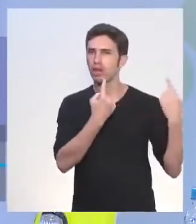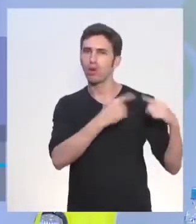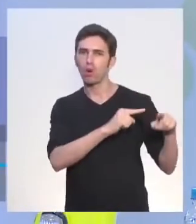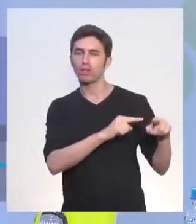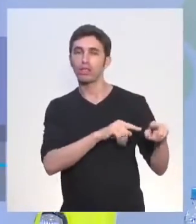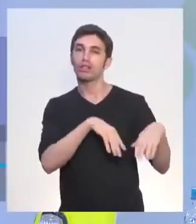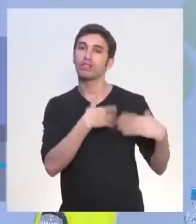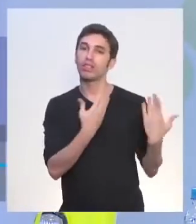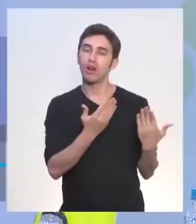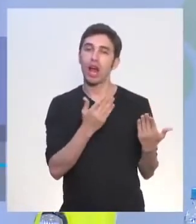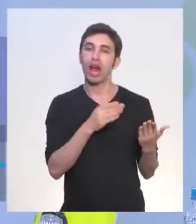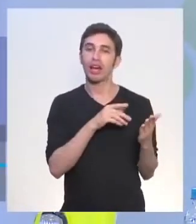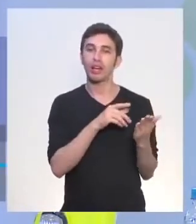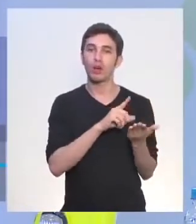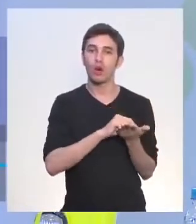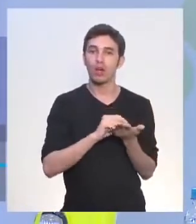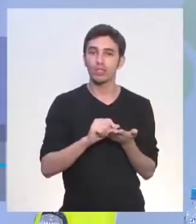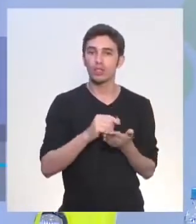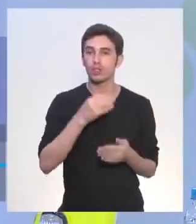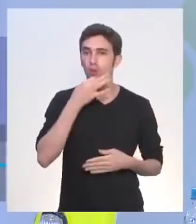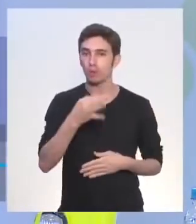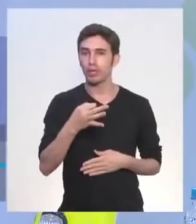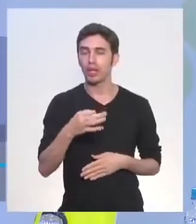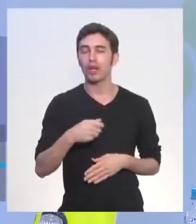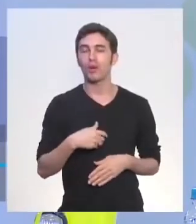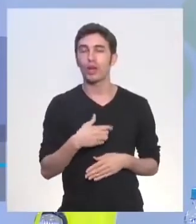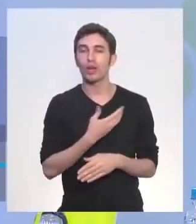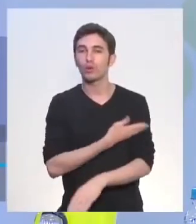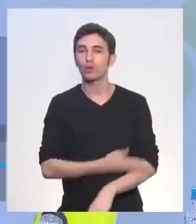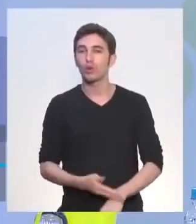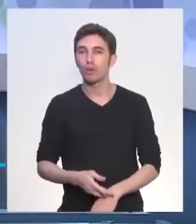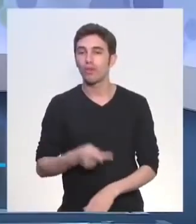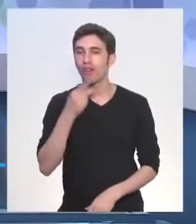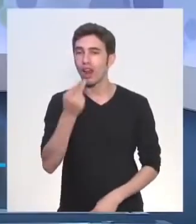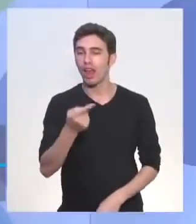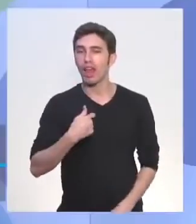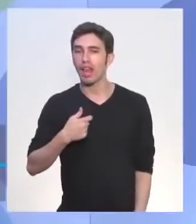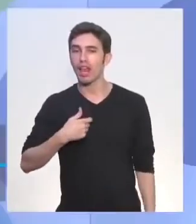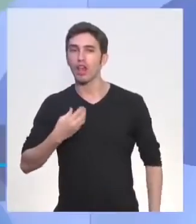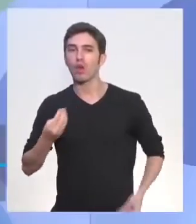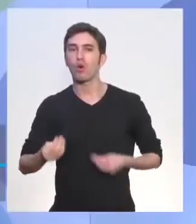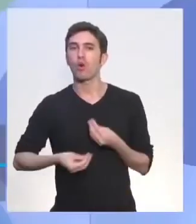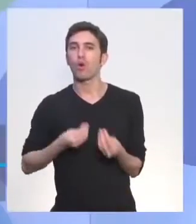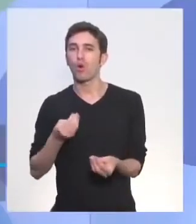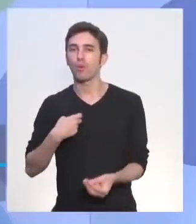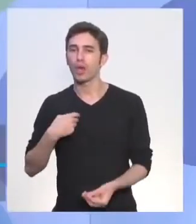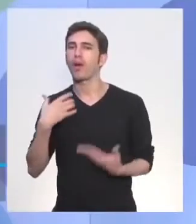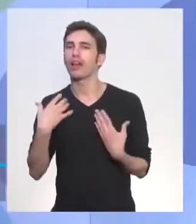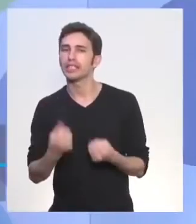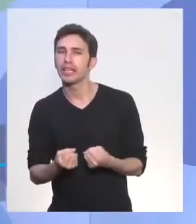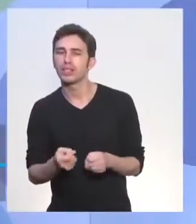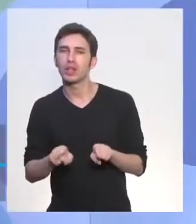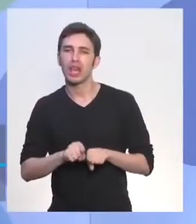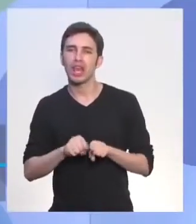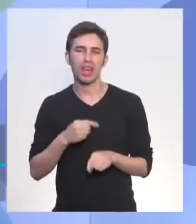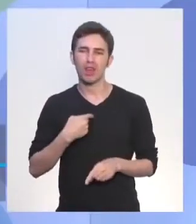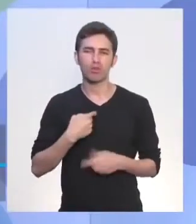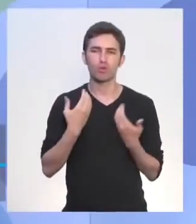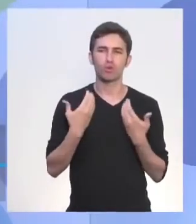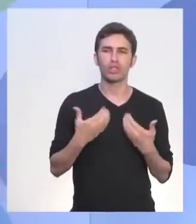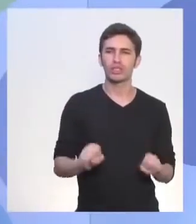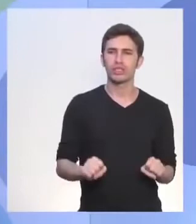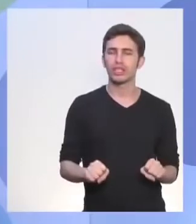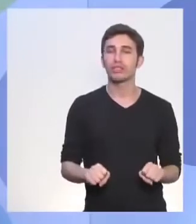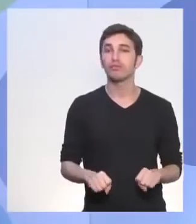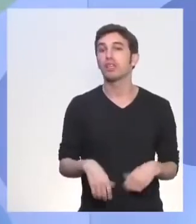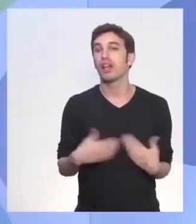né? Ou a favor ou contra. Isso. Né? E aí a gente vai entrar agora, então, como vai uma sequência de aulas, né?